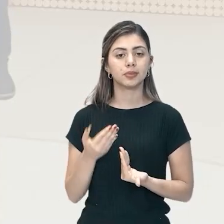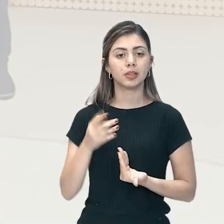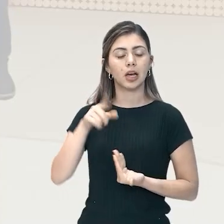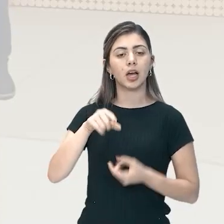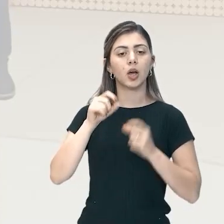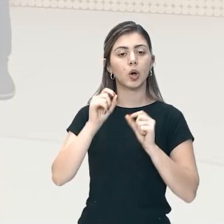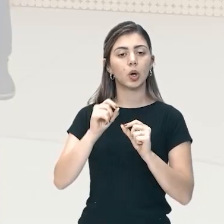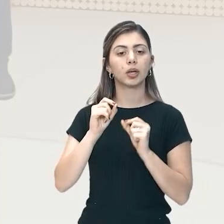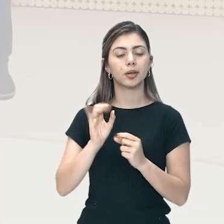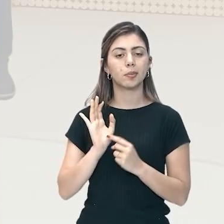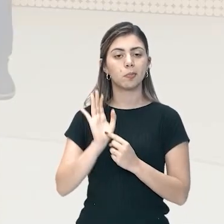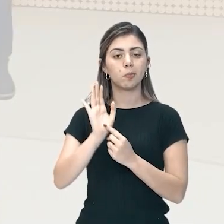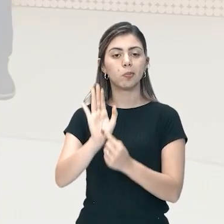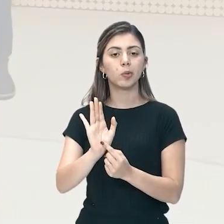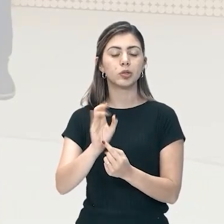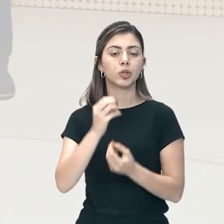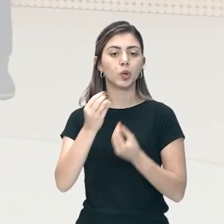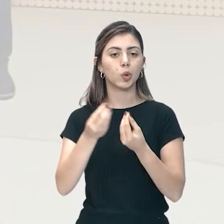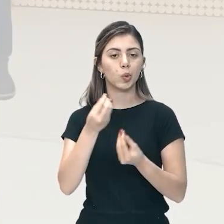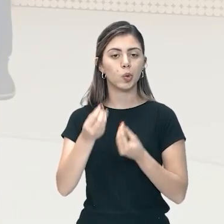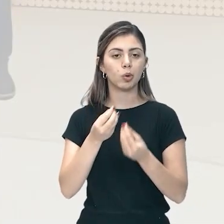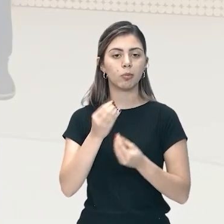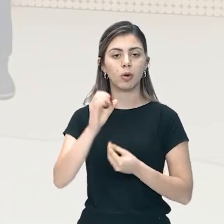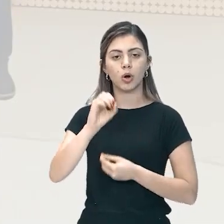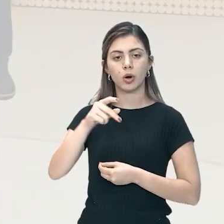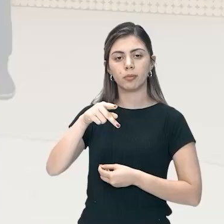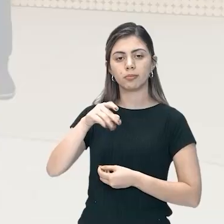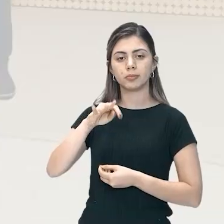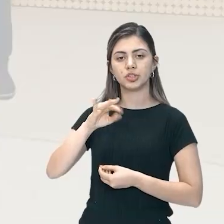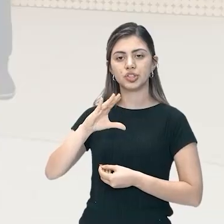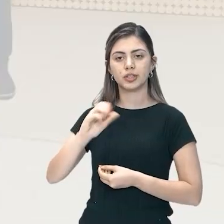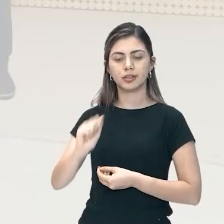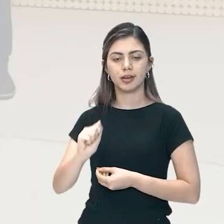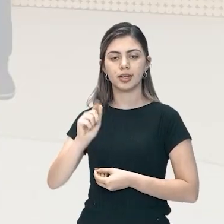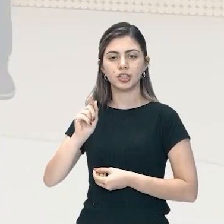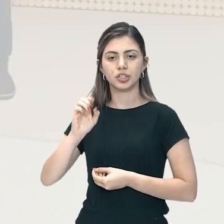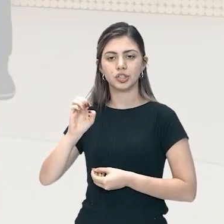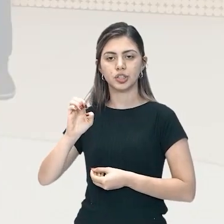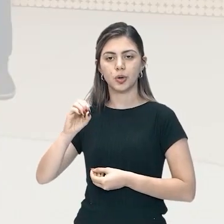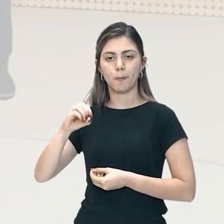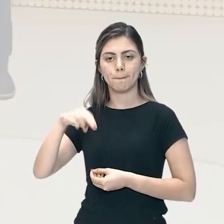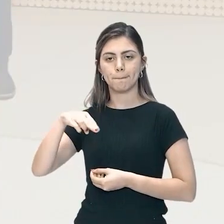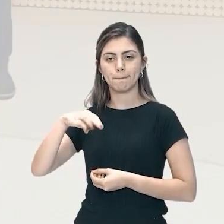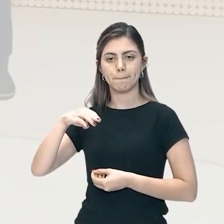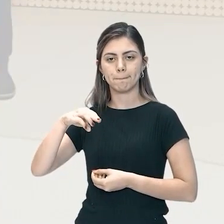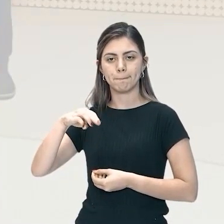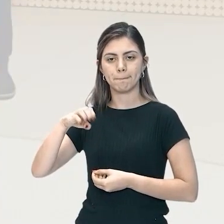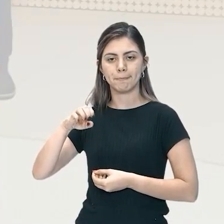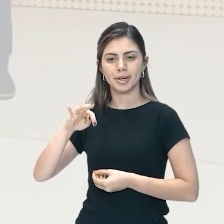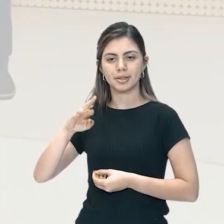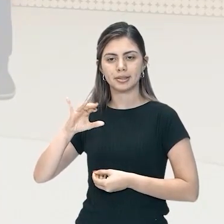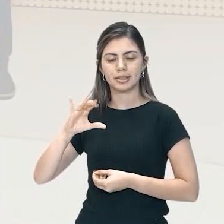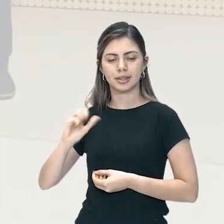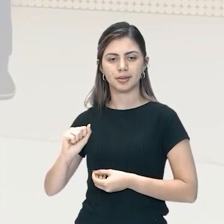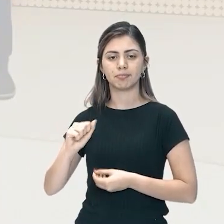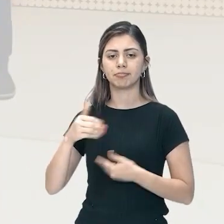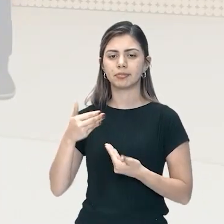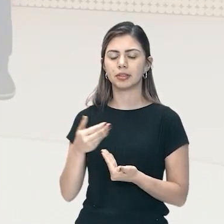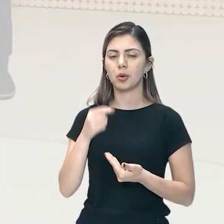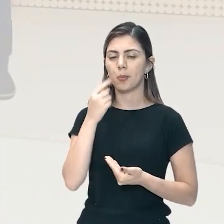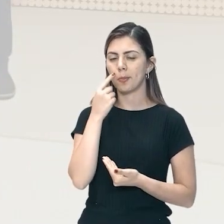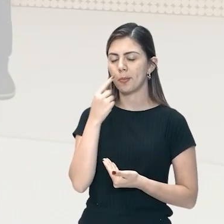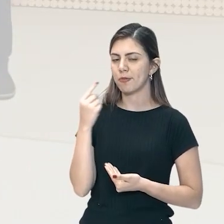simulador de óptica geométrica, tá bom? E nós podemos observar aqui nele, ó, a formação da